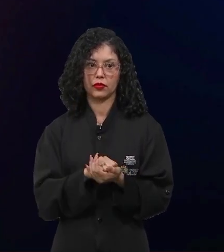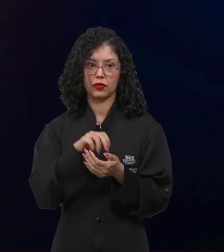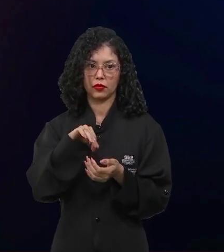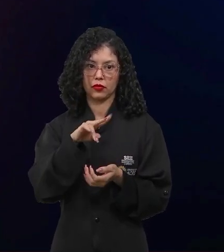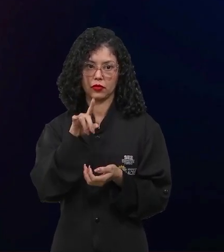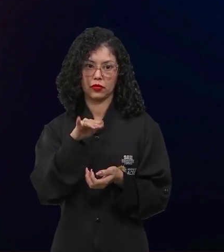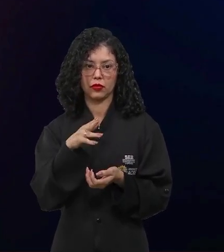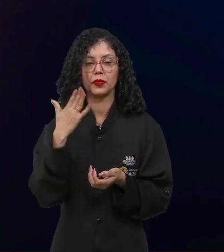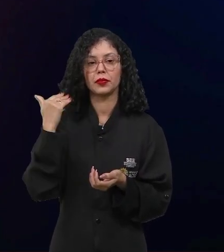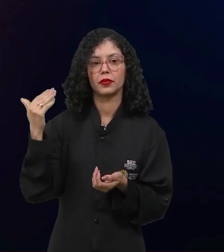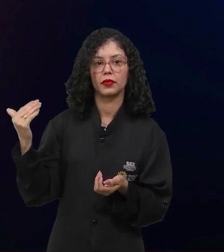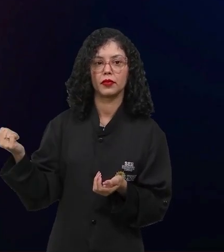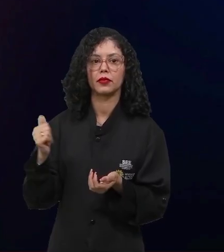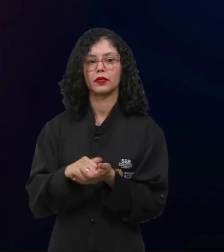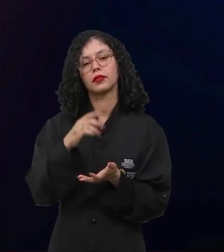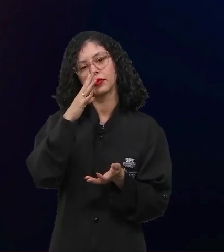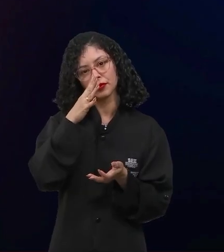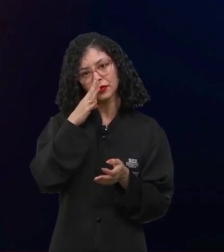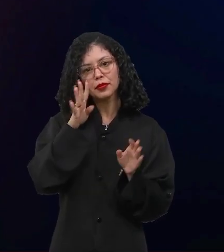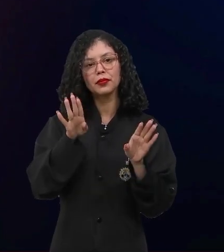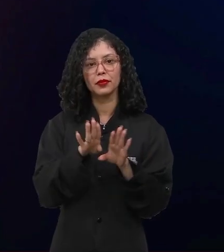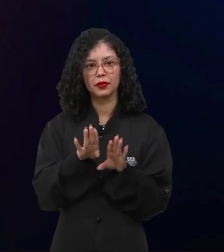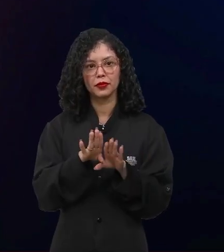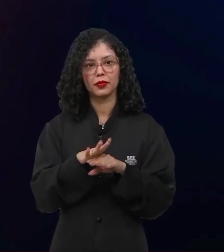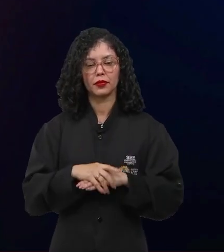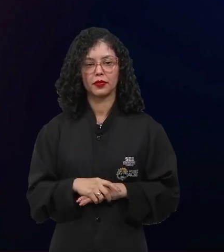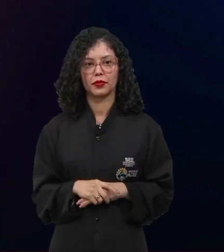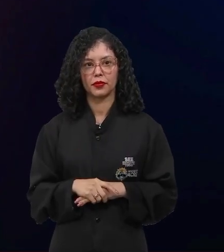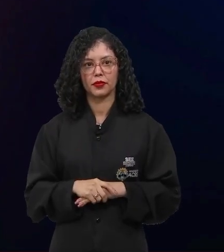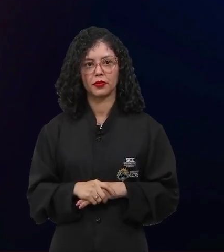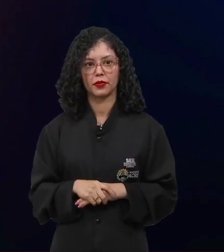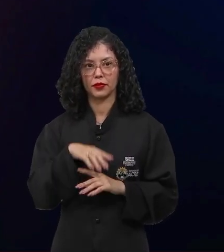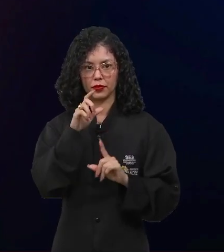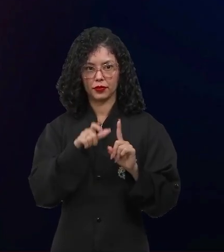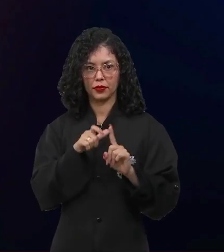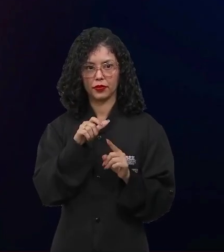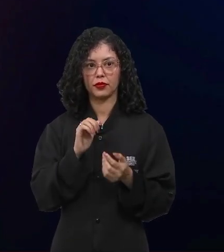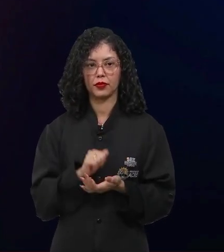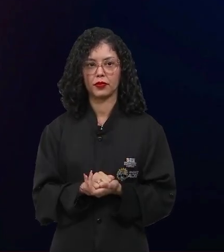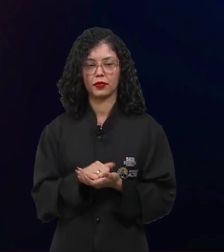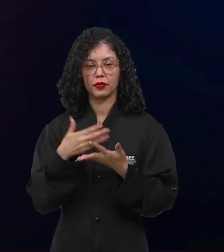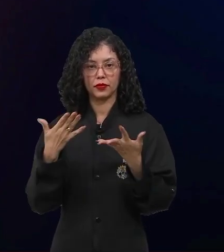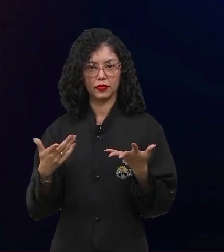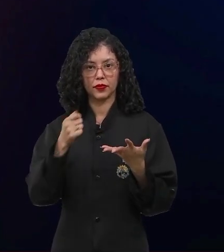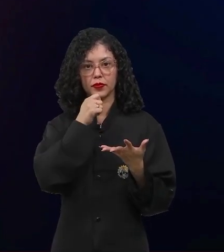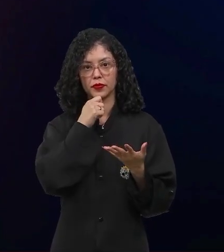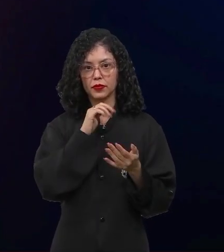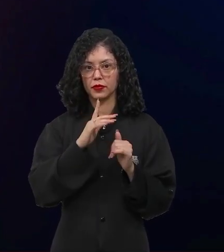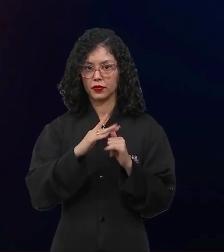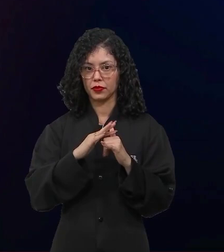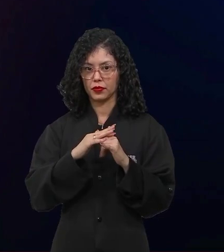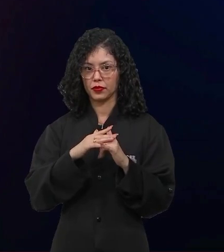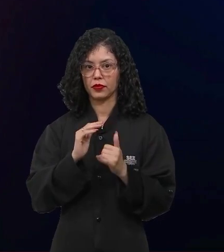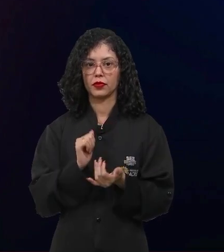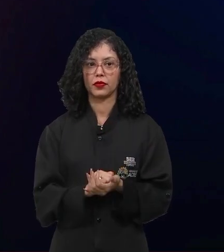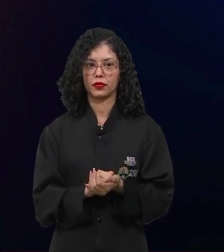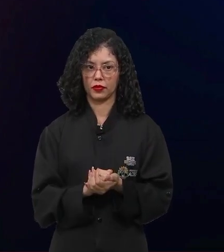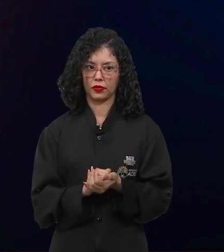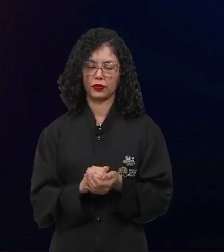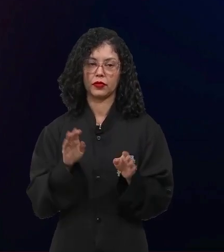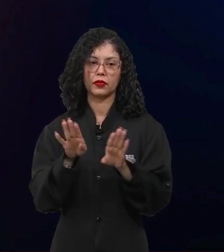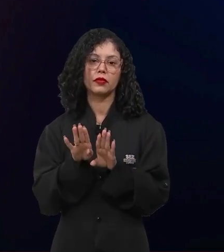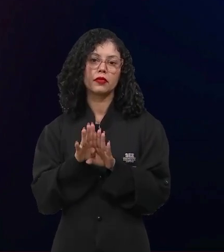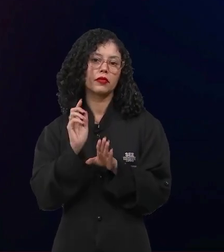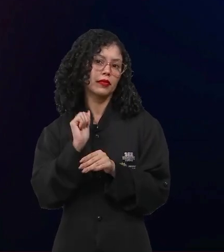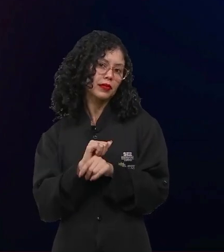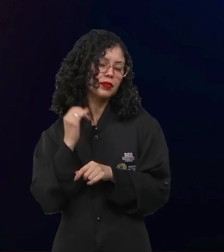Mozart, que é bem famoso, você pode assistir, inclusive, essa peça, né, essa ópera no YouTube, tem disponível para você